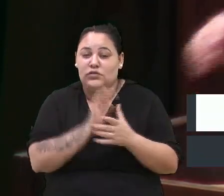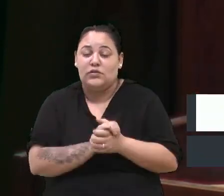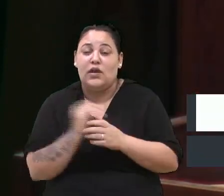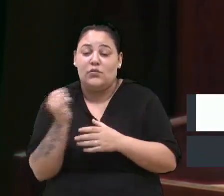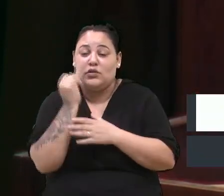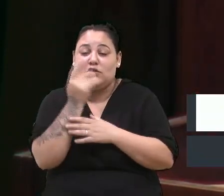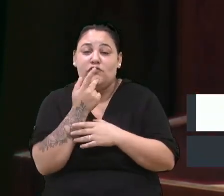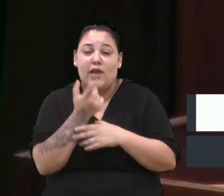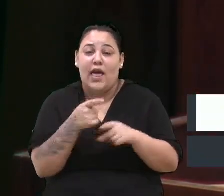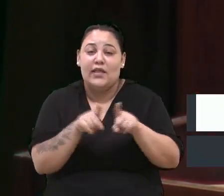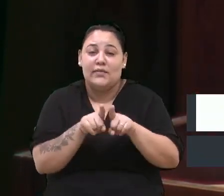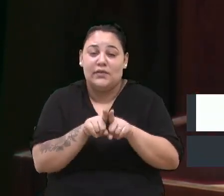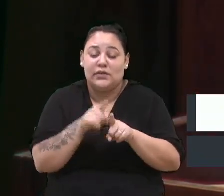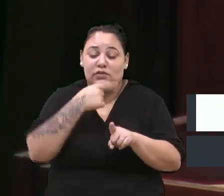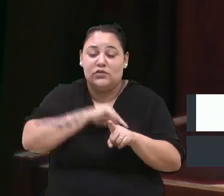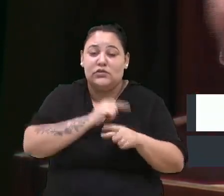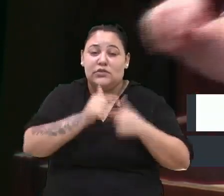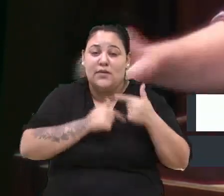trabalhamos